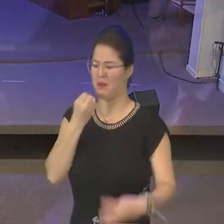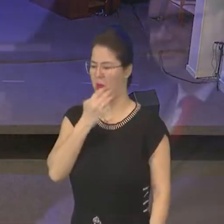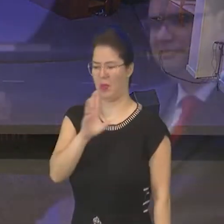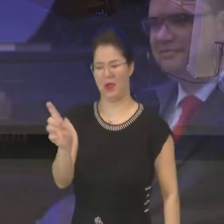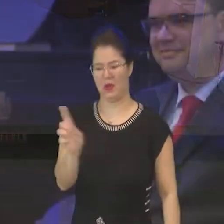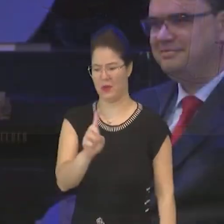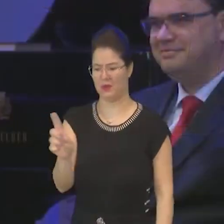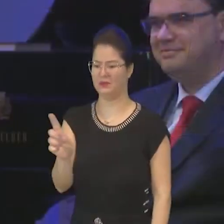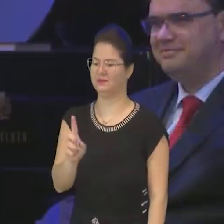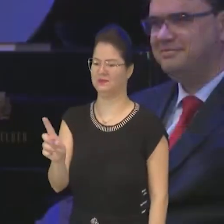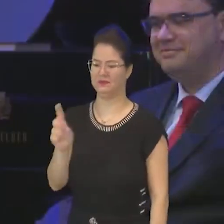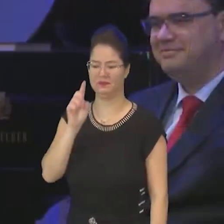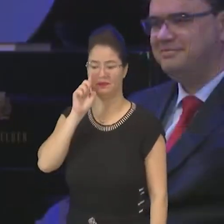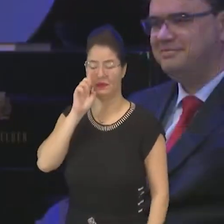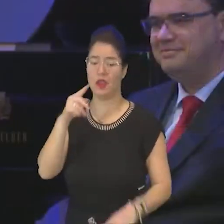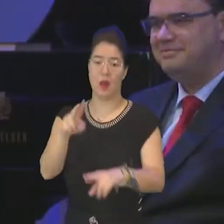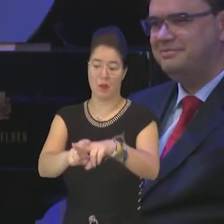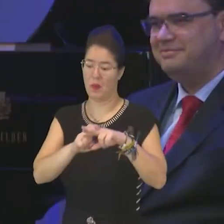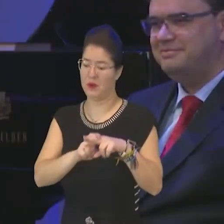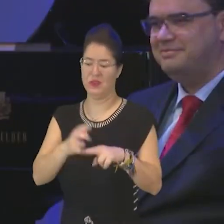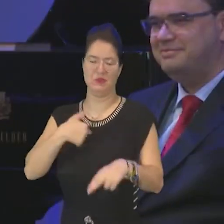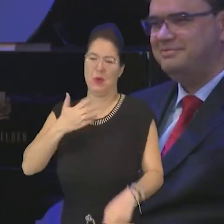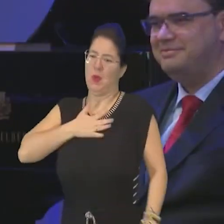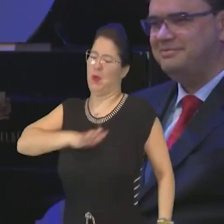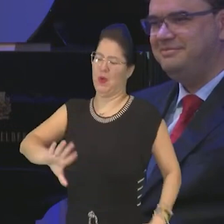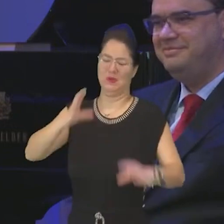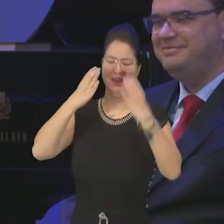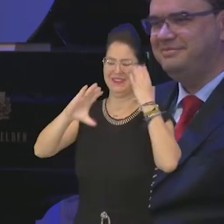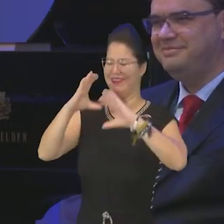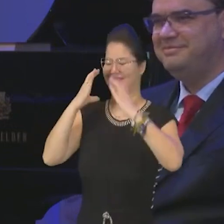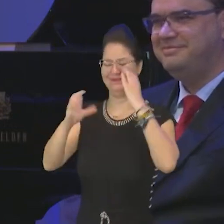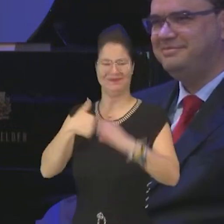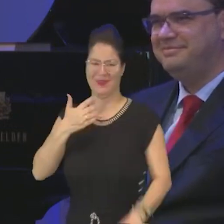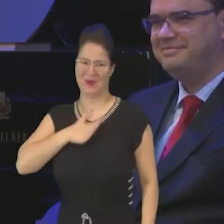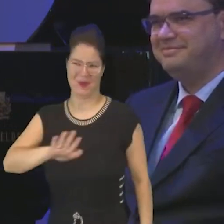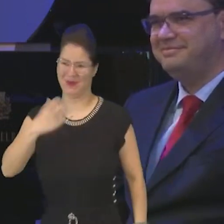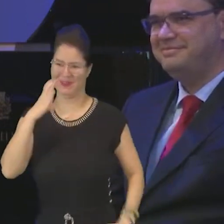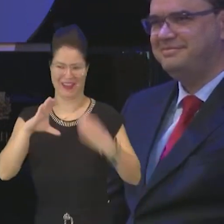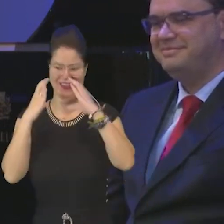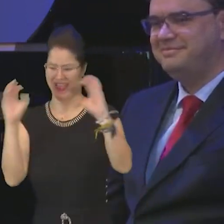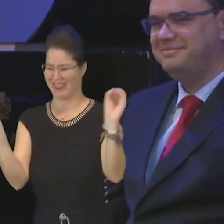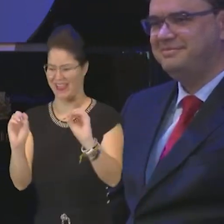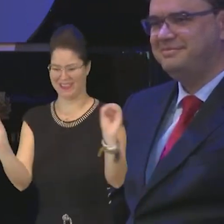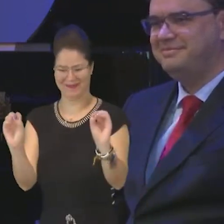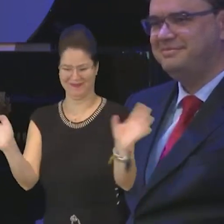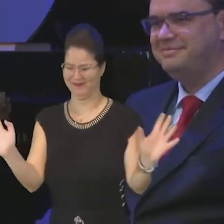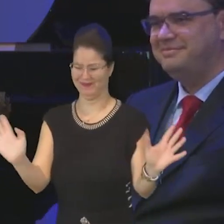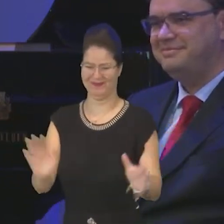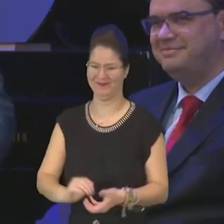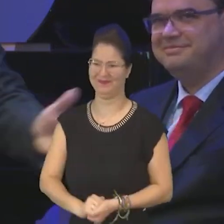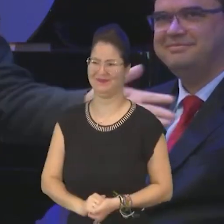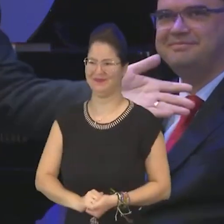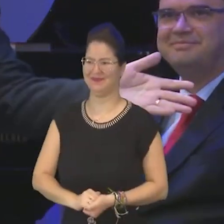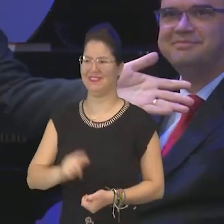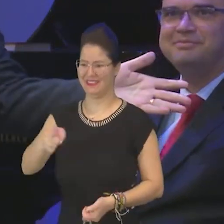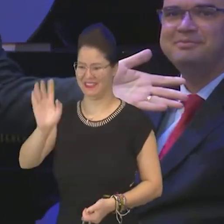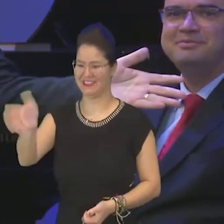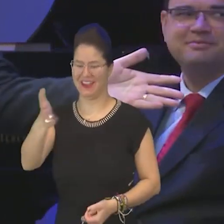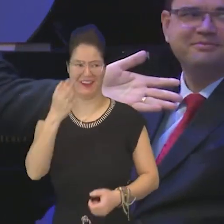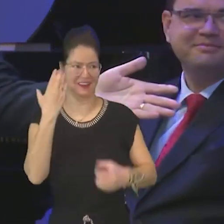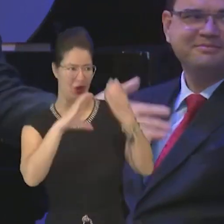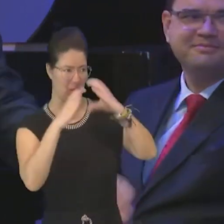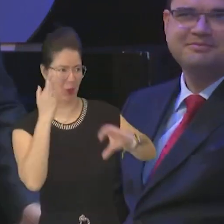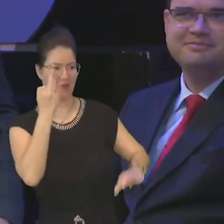eu nunca dei para cantar. Você já cantou em coral, né,